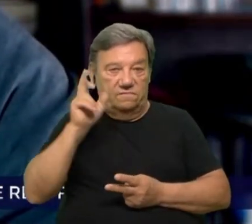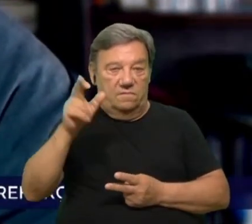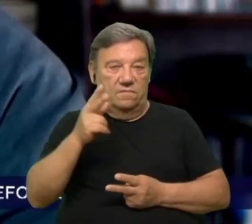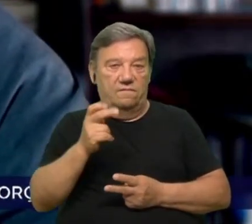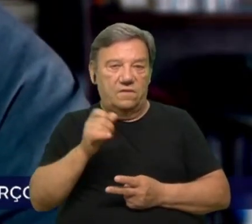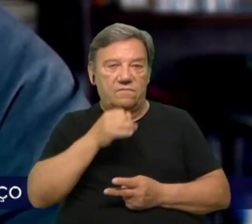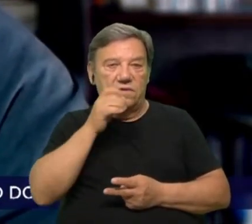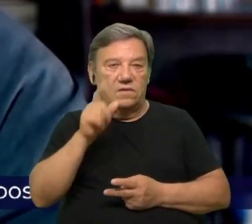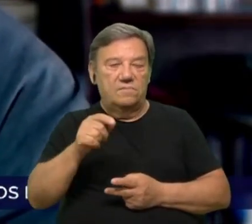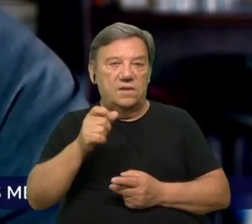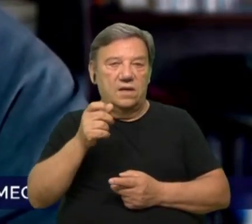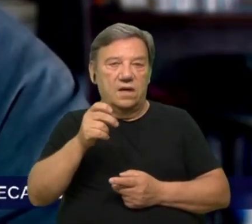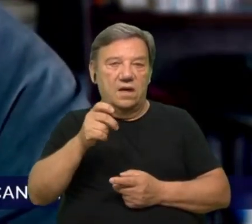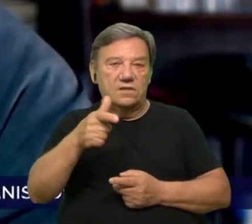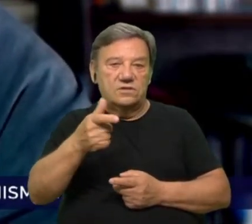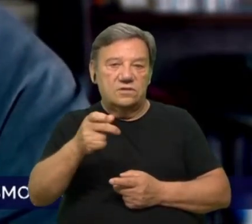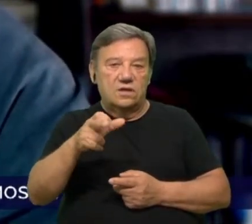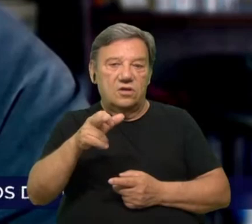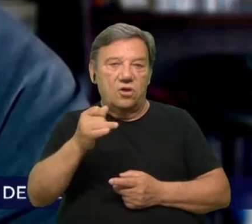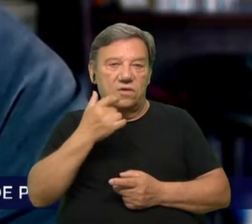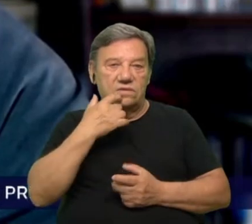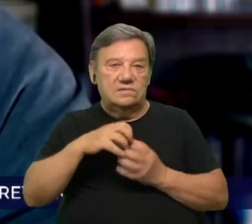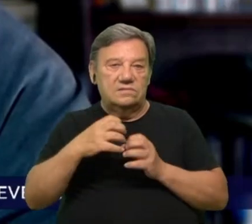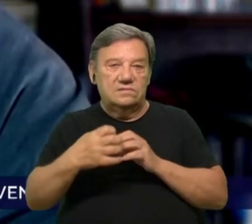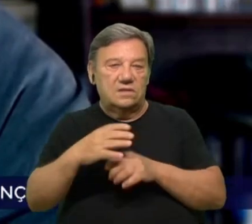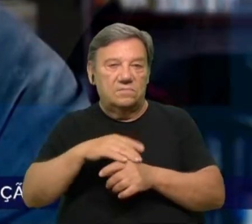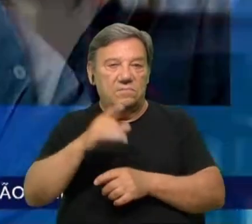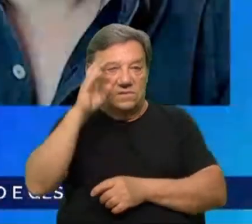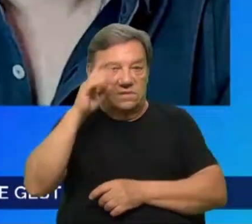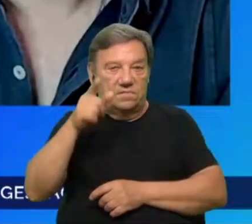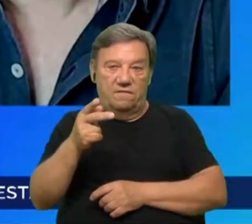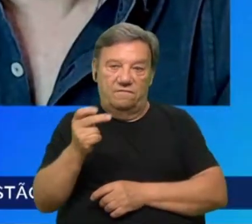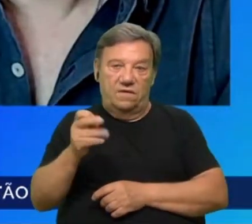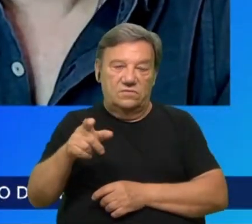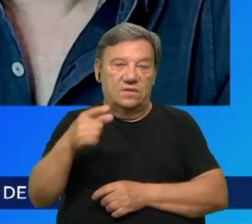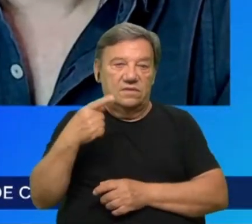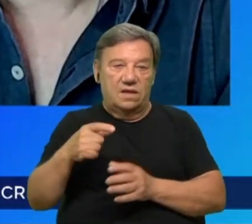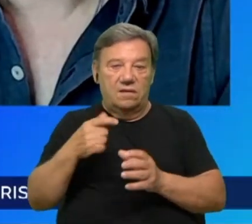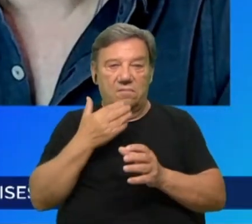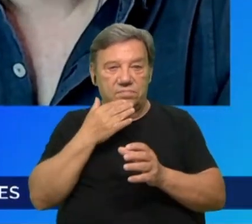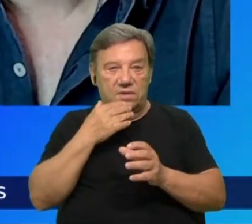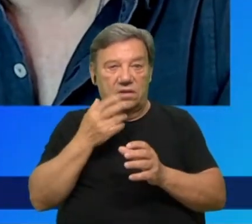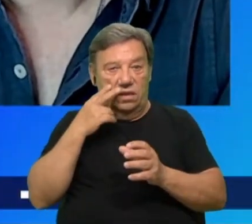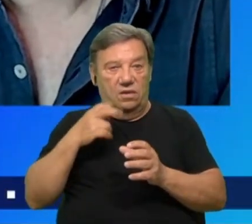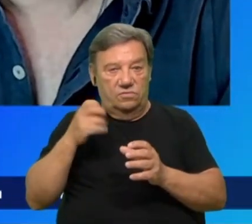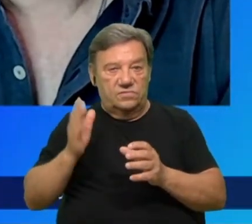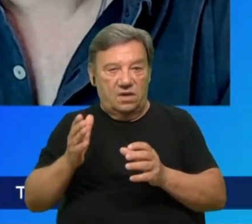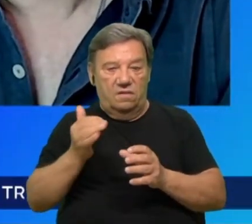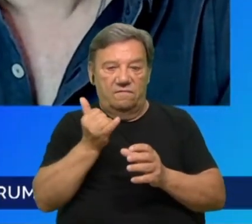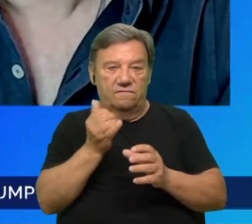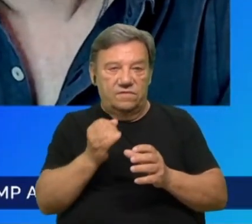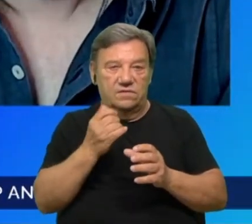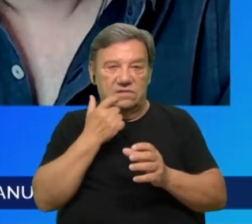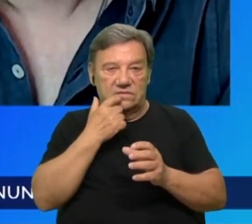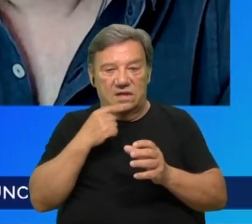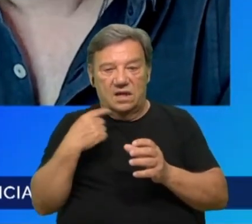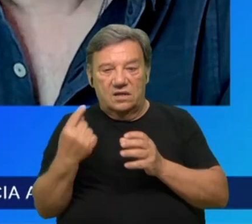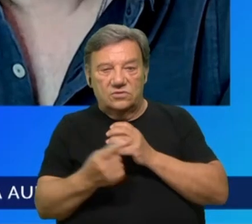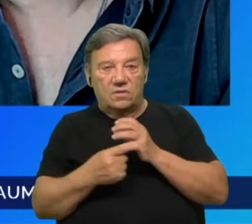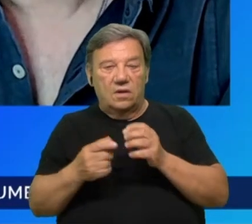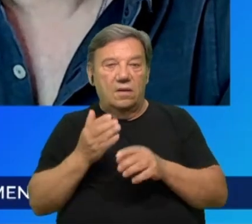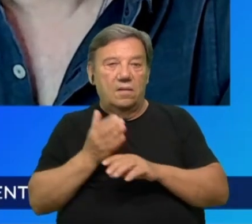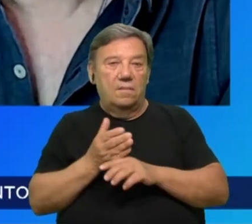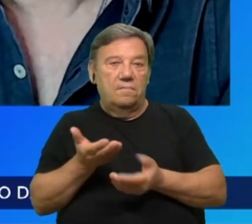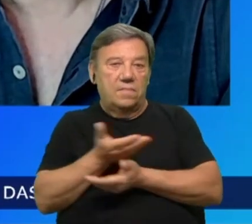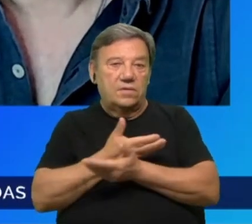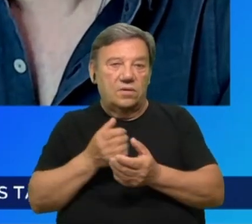falamos também de asteroides. E porquê? Porque nós sabemos que Vênus tem, pelo menos já descobertos, 20 asteroides que partilham